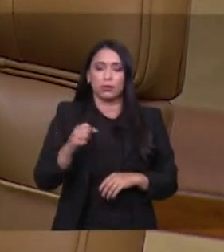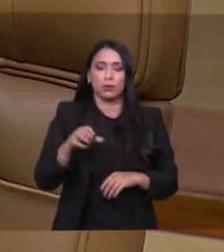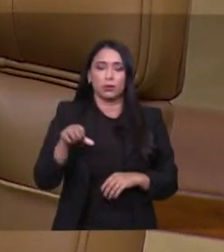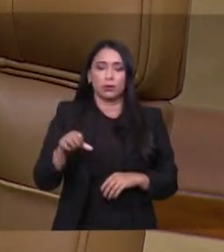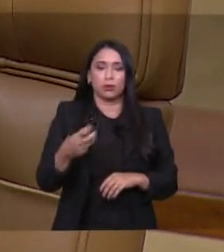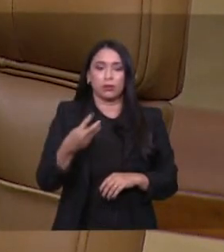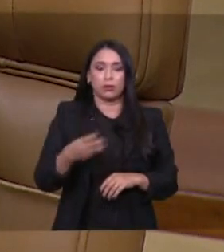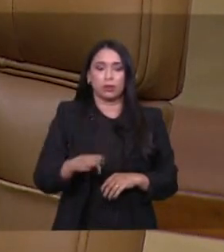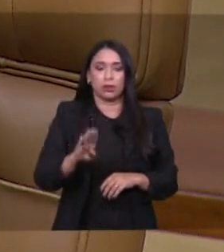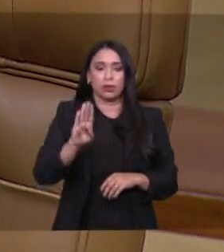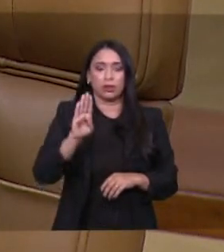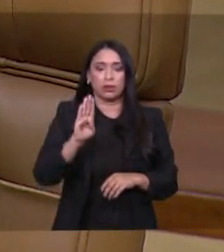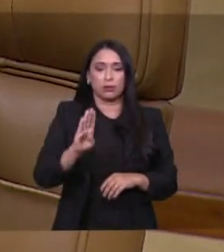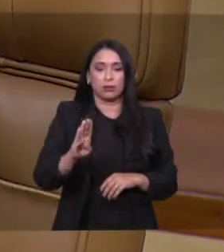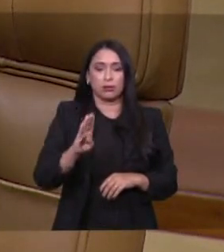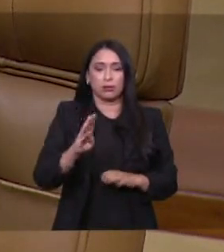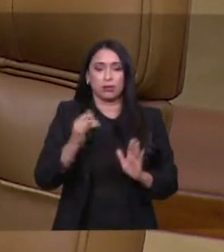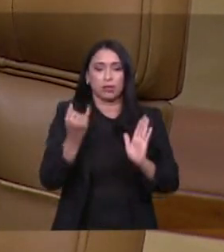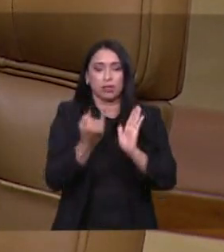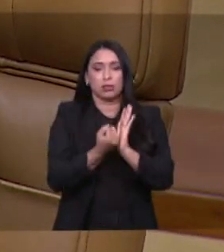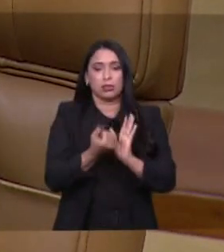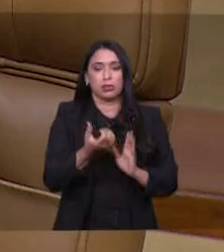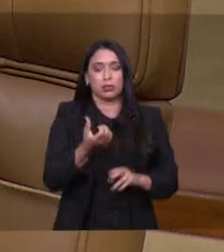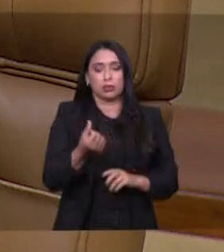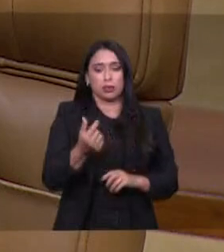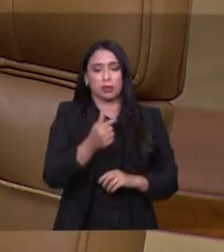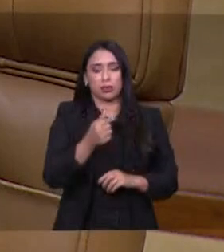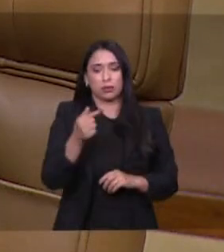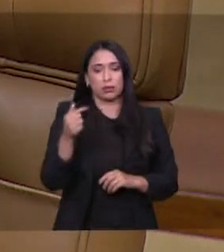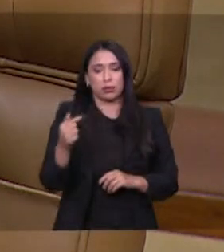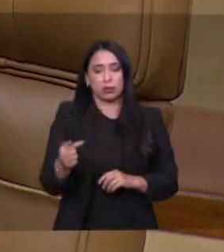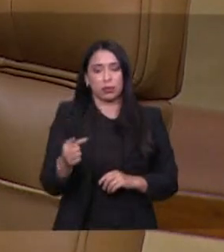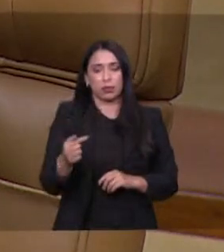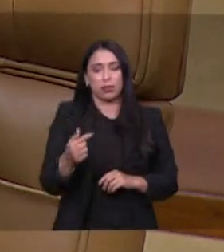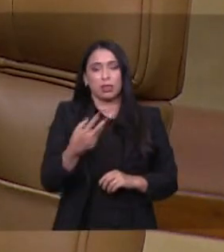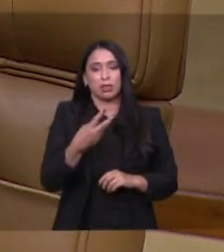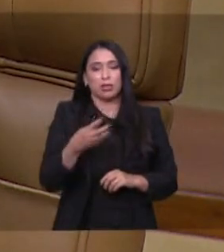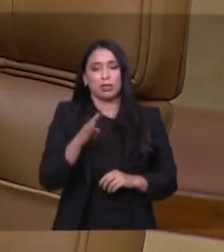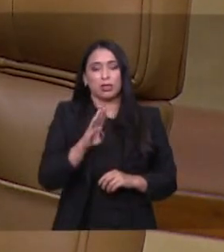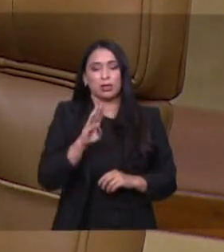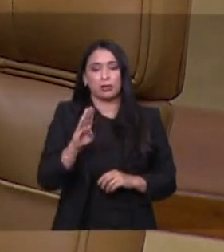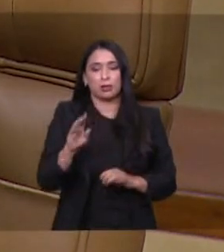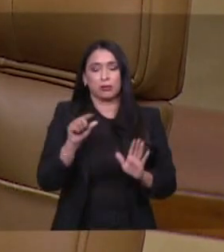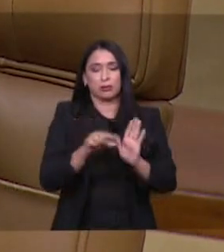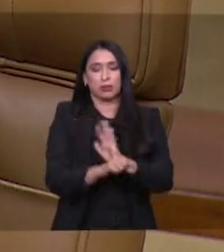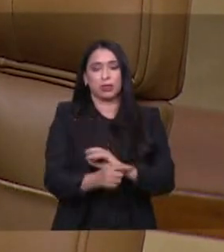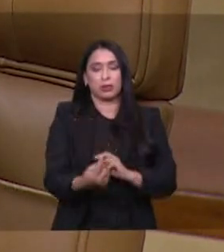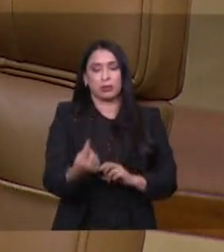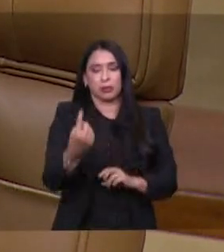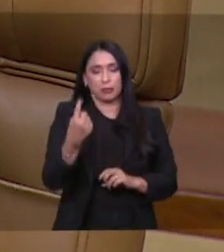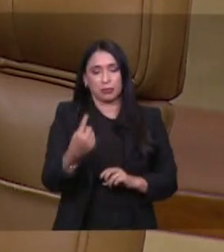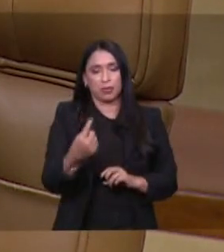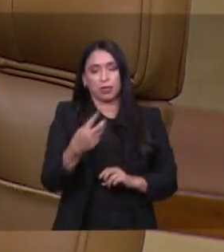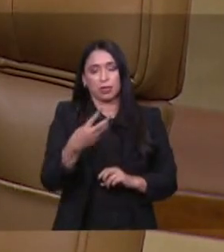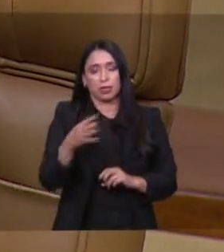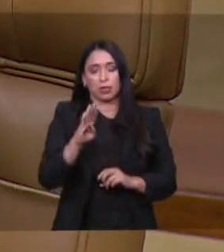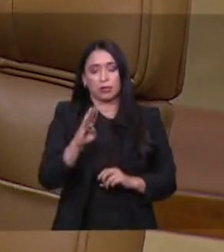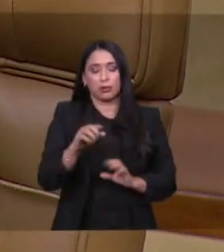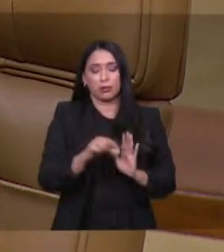3B, inciso 6 e 7, 3B, parágrafo 1º, 3B, parágrafo